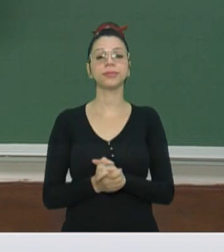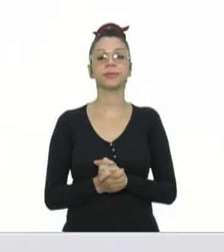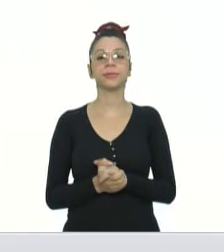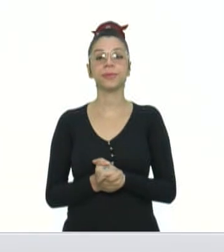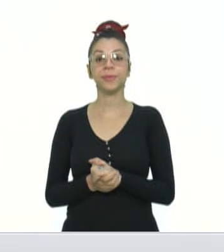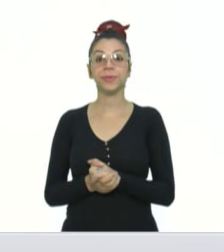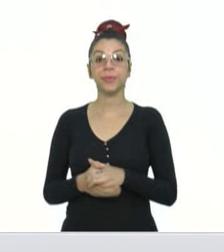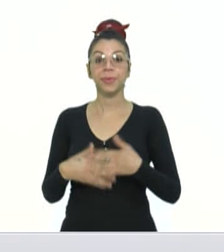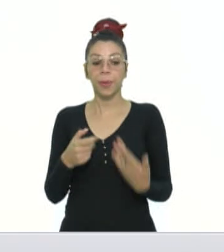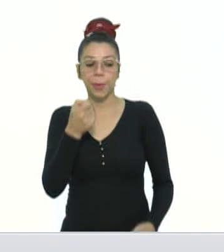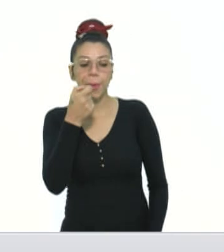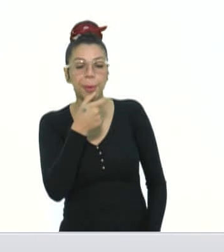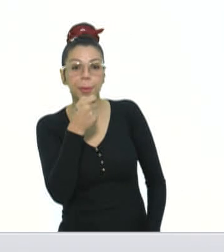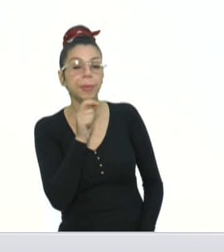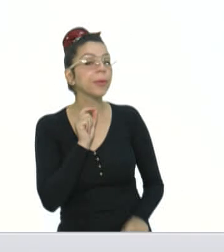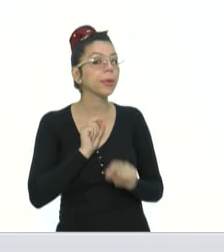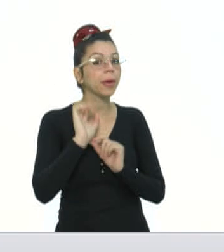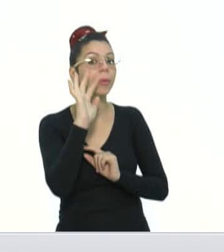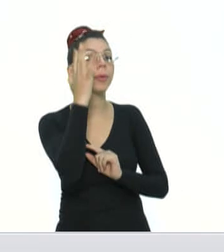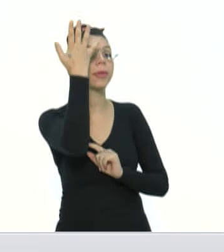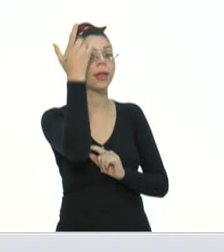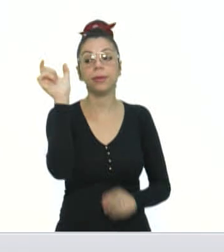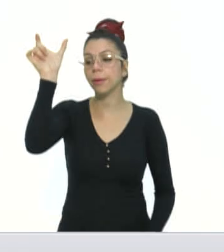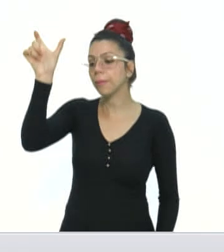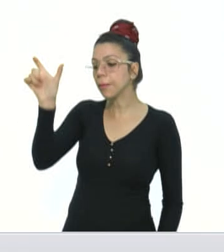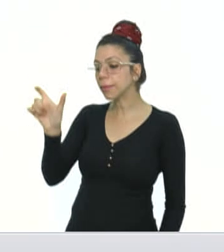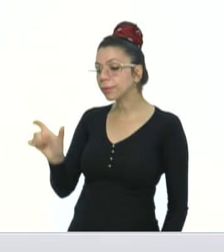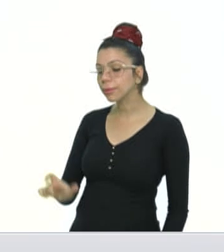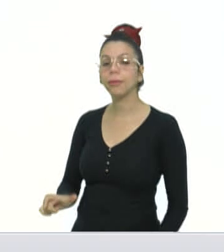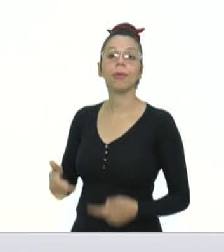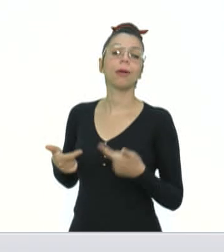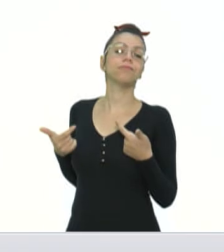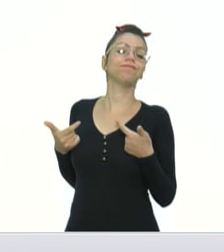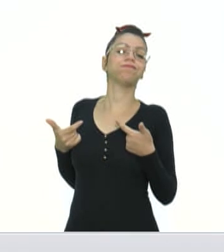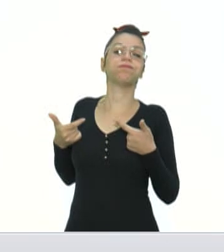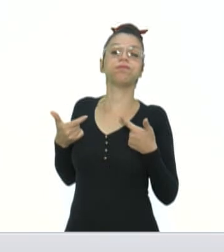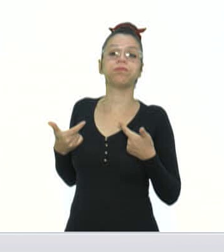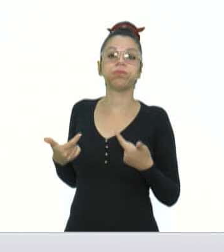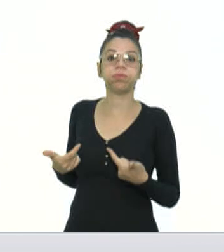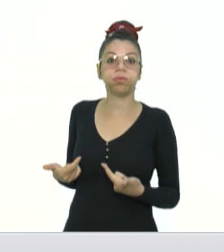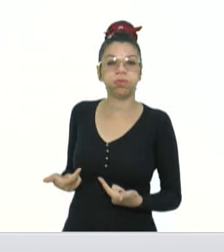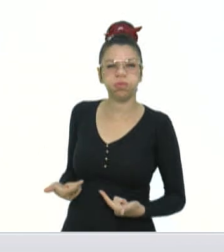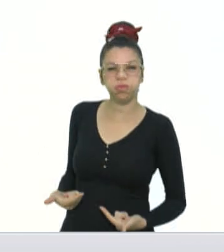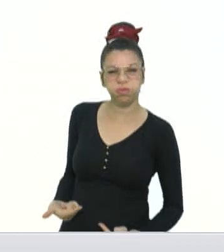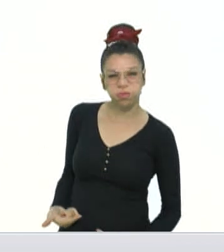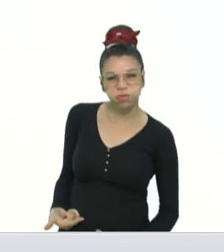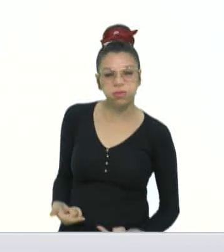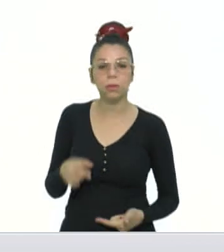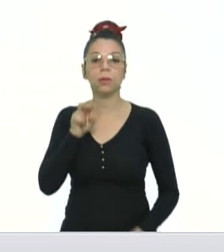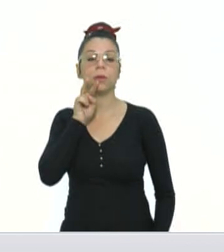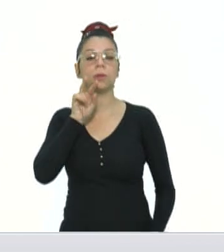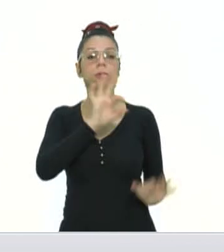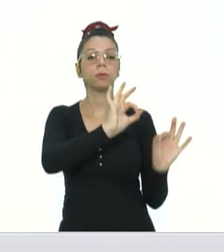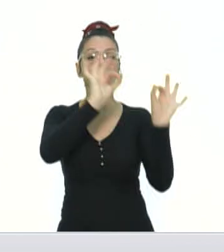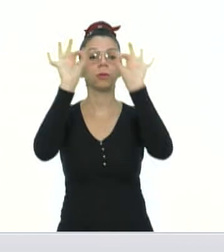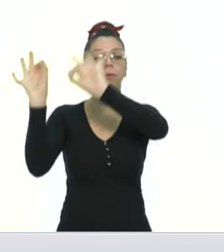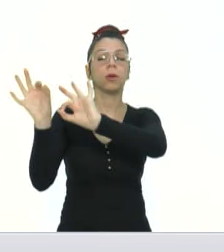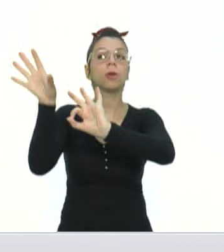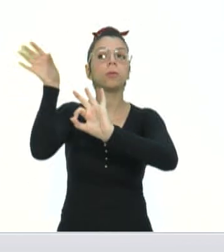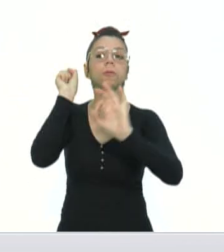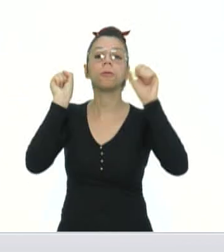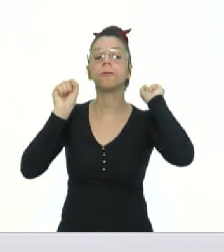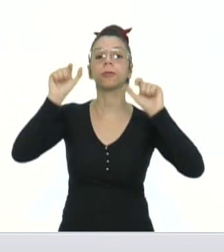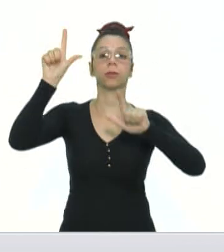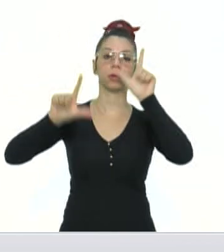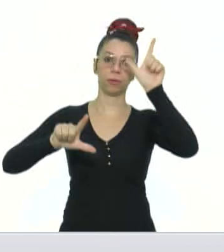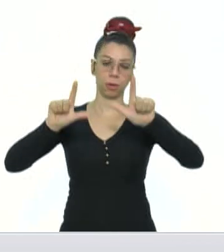humor ocorre quando o personagem está cansado de ver e ouvir o mesmo assunto na TV. Isso é o